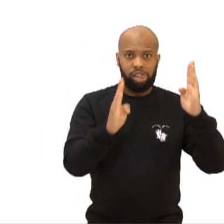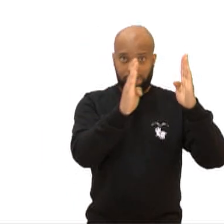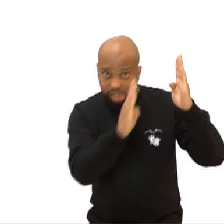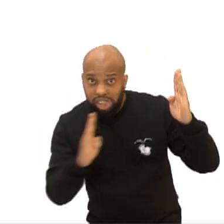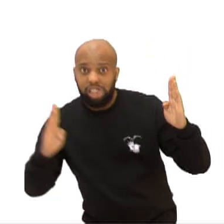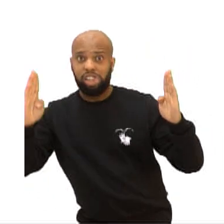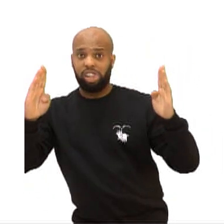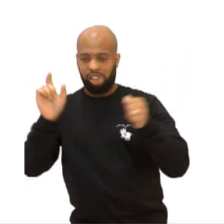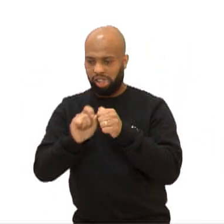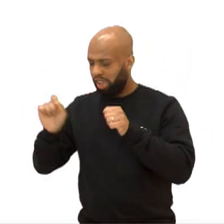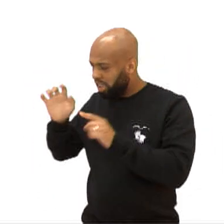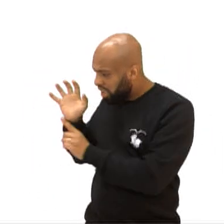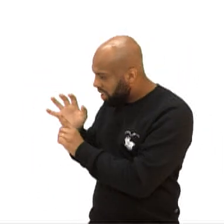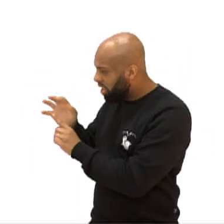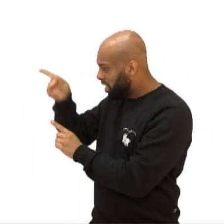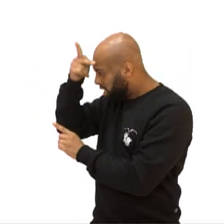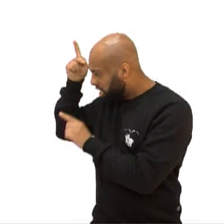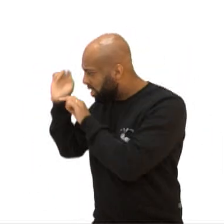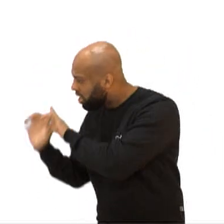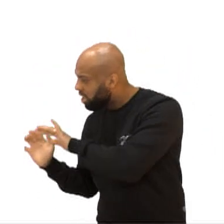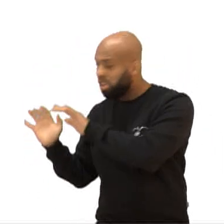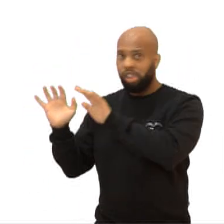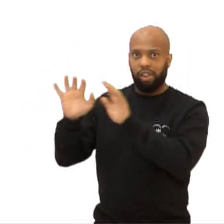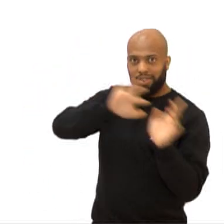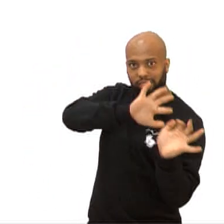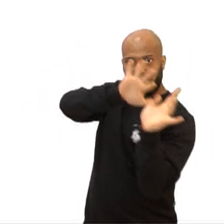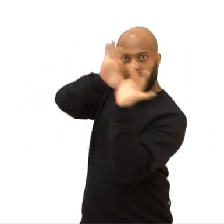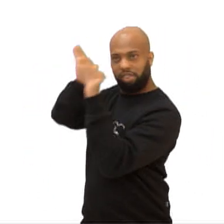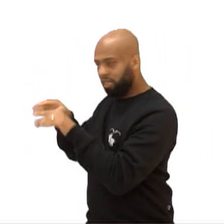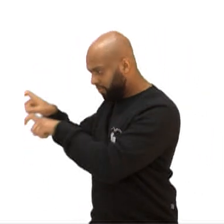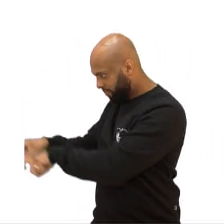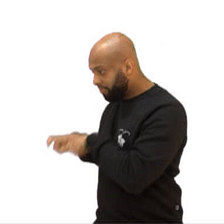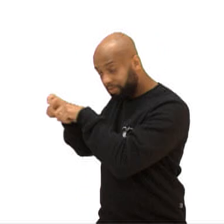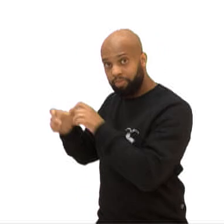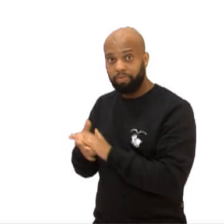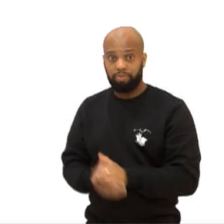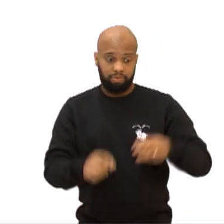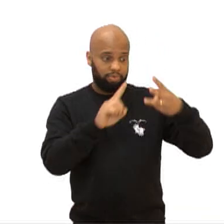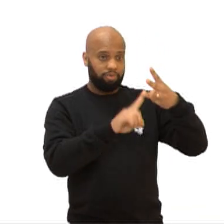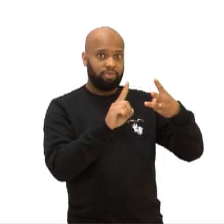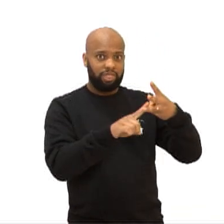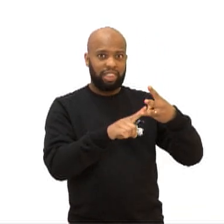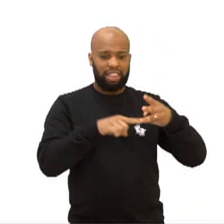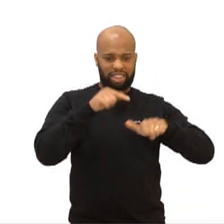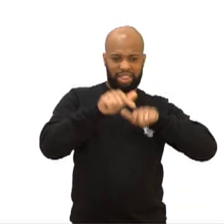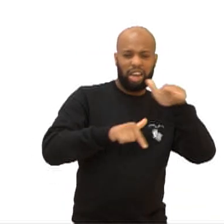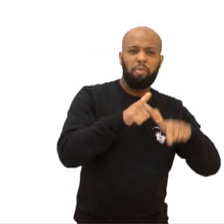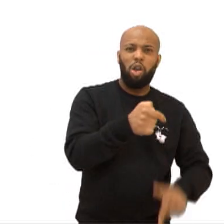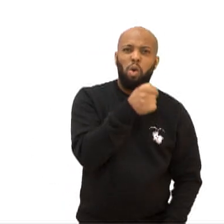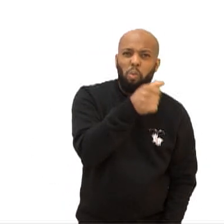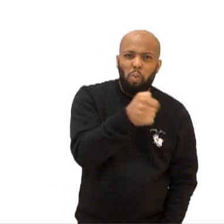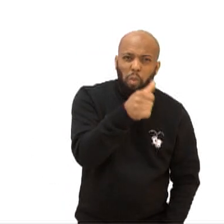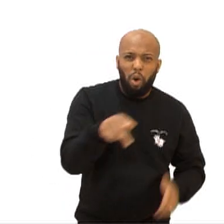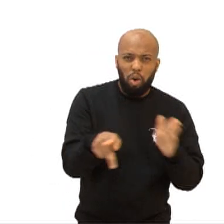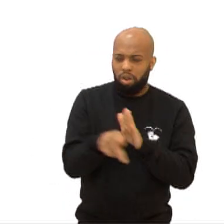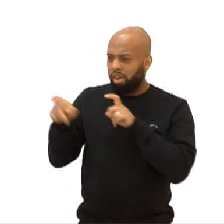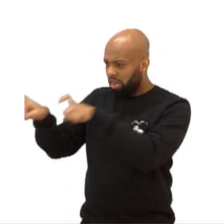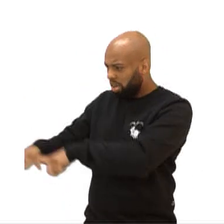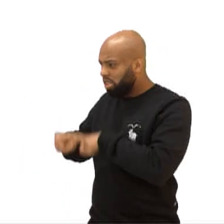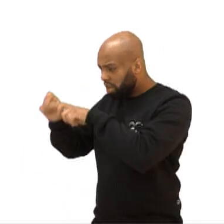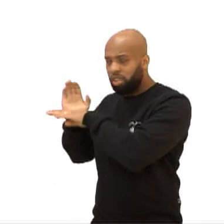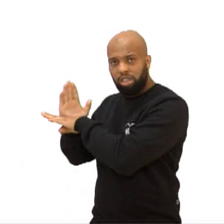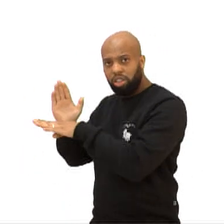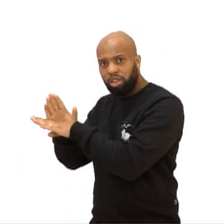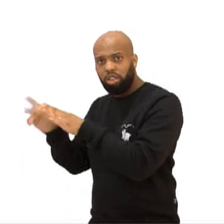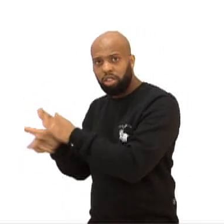deslocaram pessoas ainda mais para o interior? Letra C, pouca oferta de emprego nas áreas rurais ajudou no processo